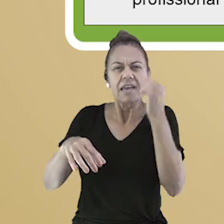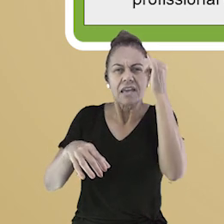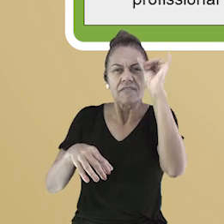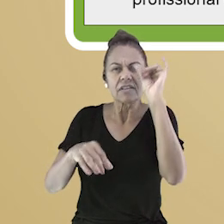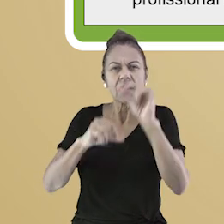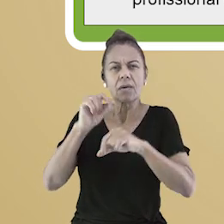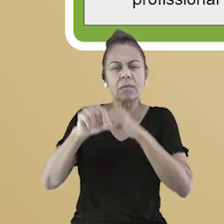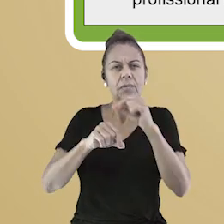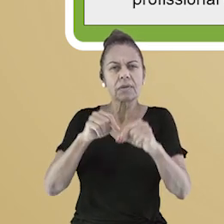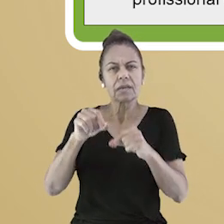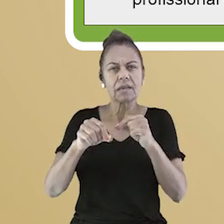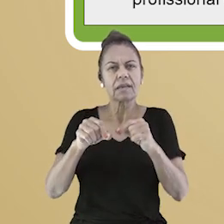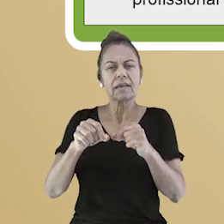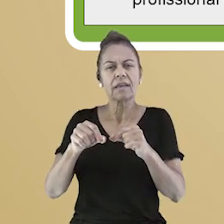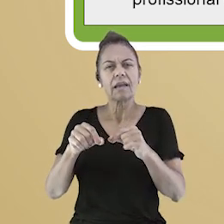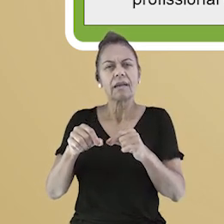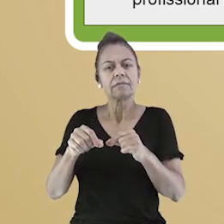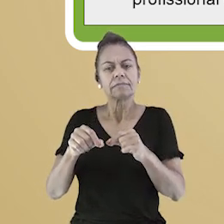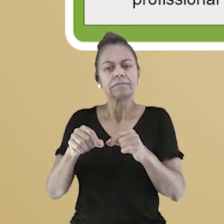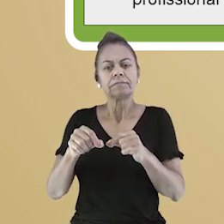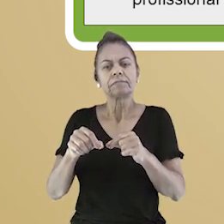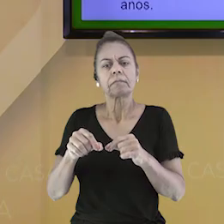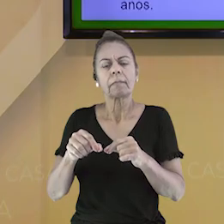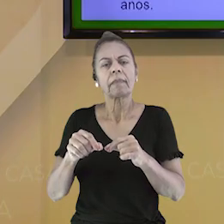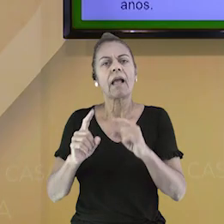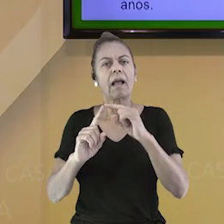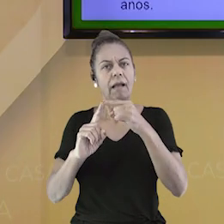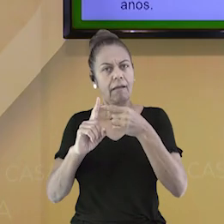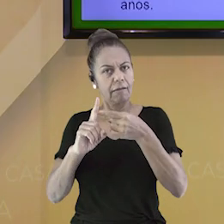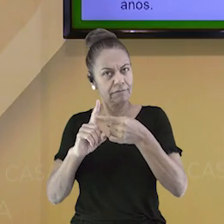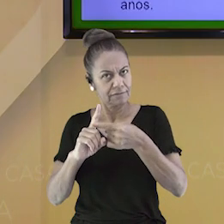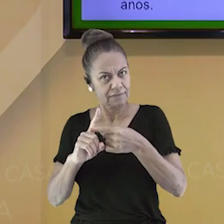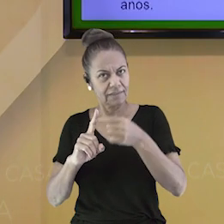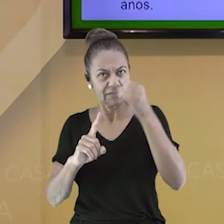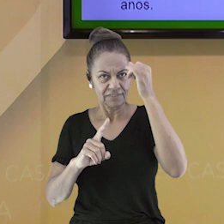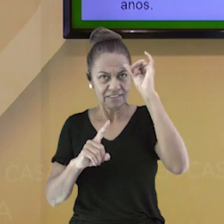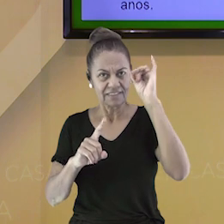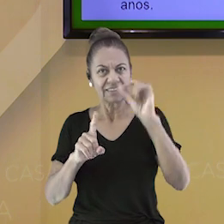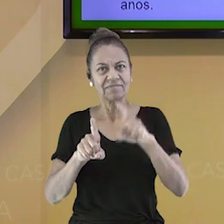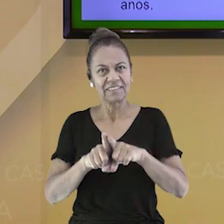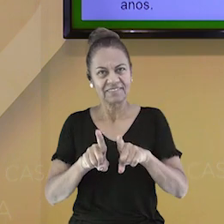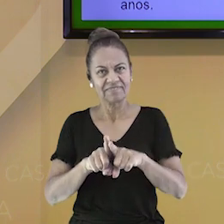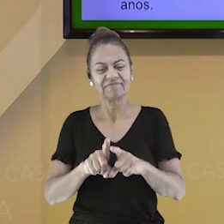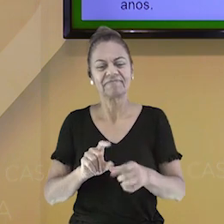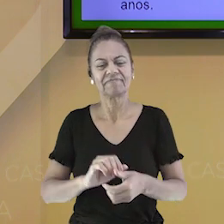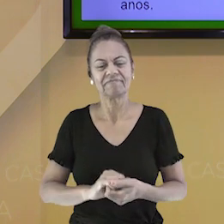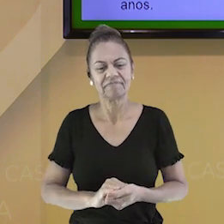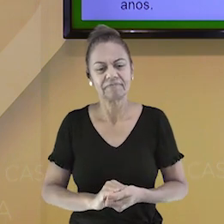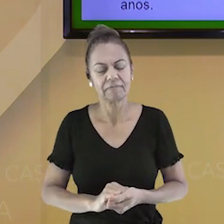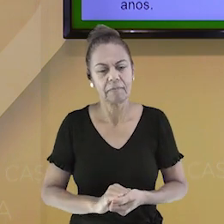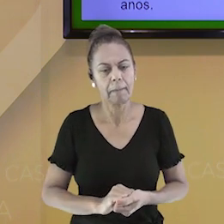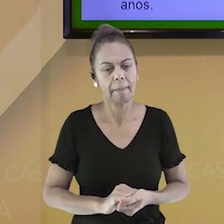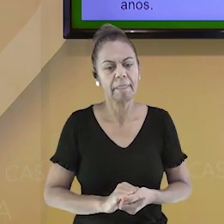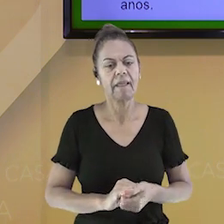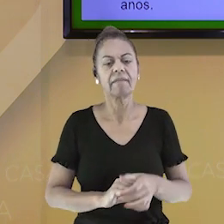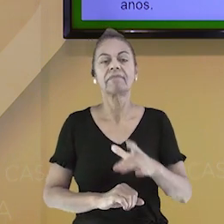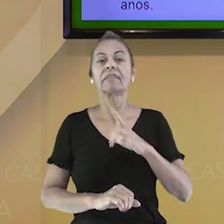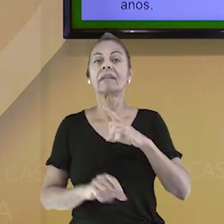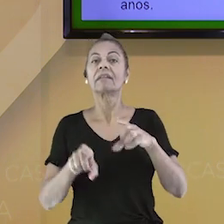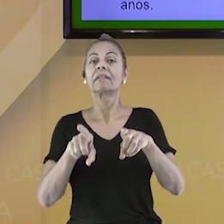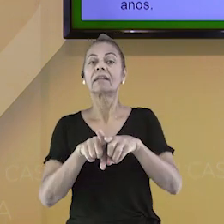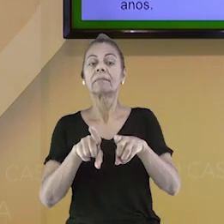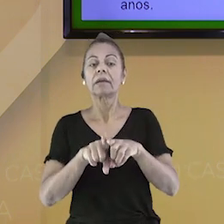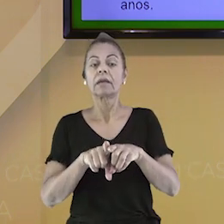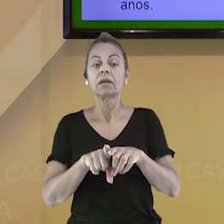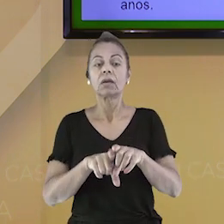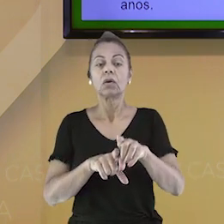ele vai informar a usuária sobre o seu uso correto. O próximo método de barreira é o dispositivo intrauterino, também conhecido como